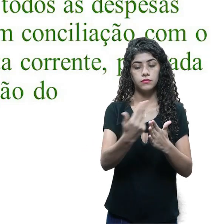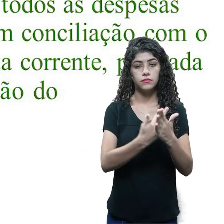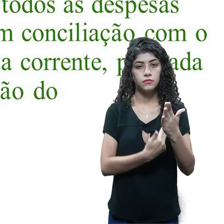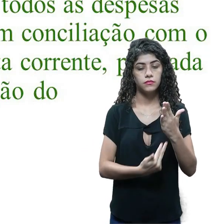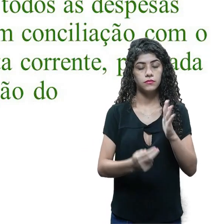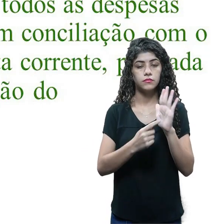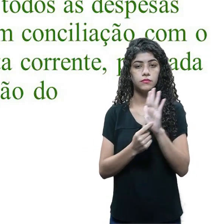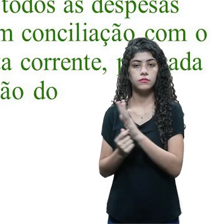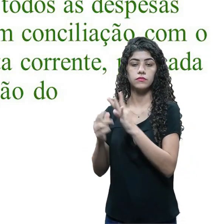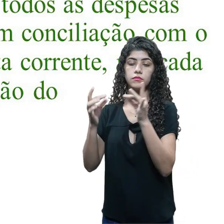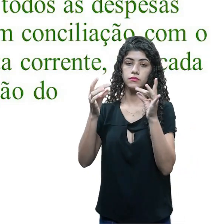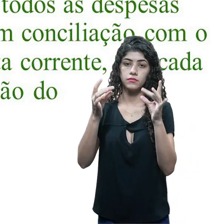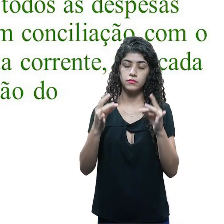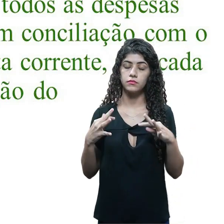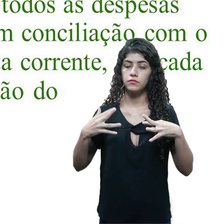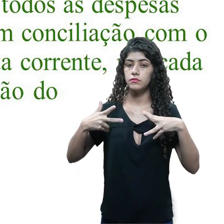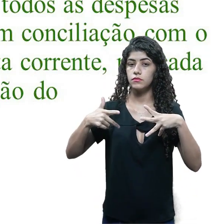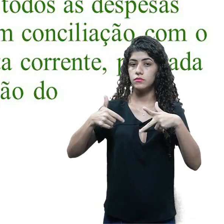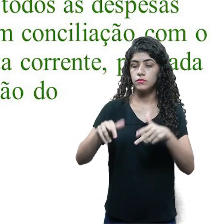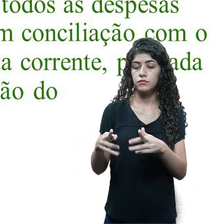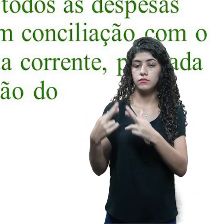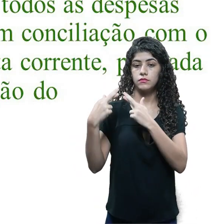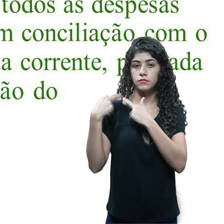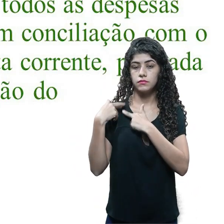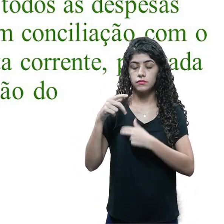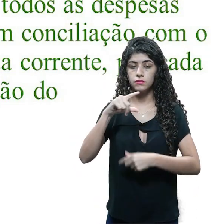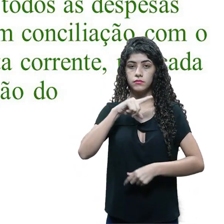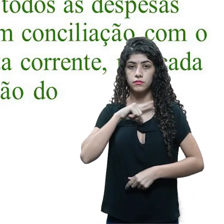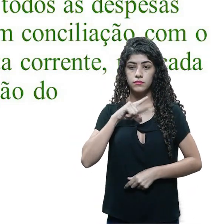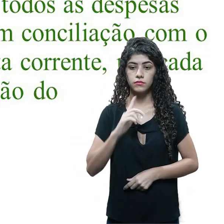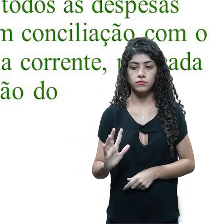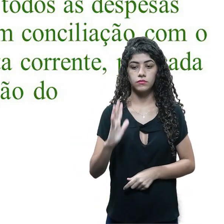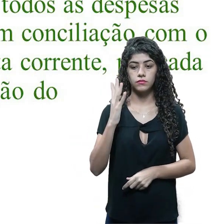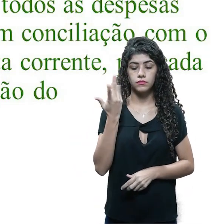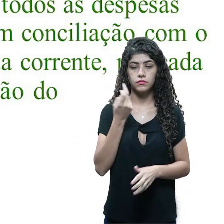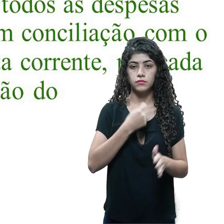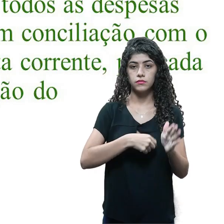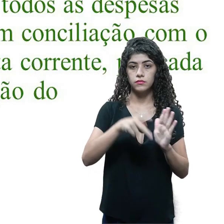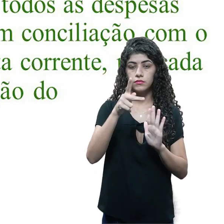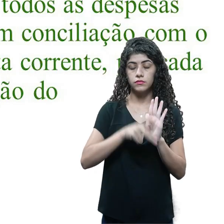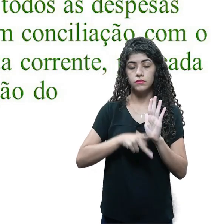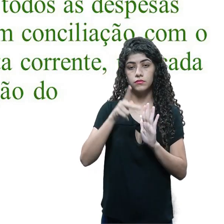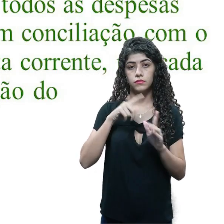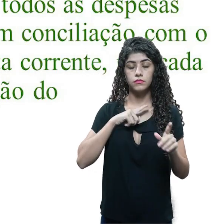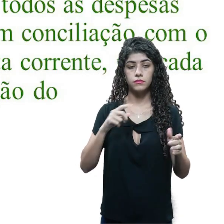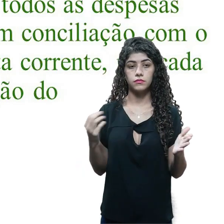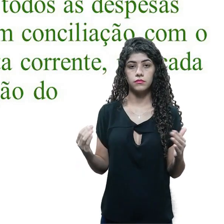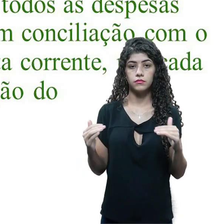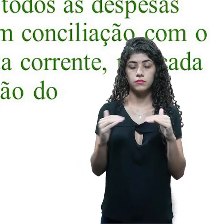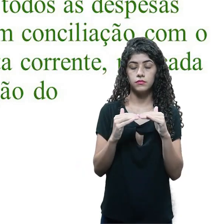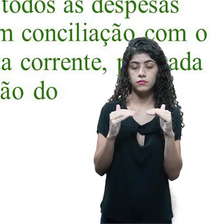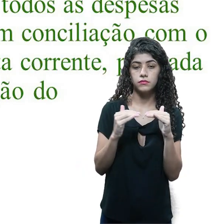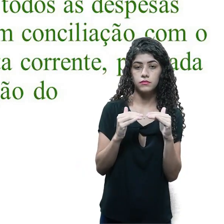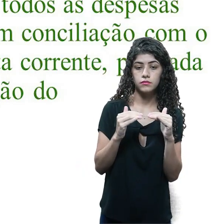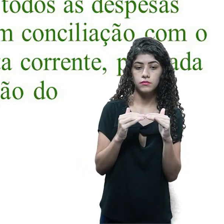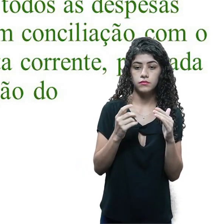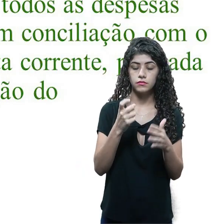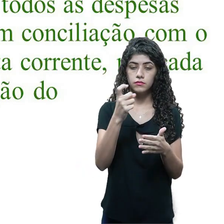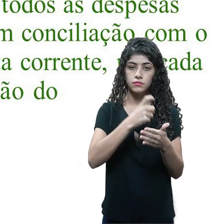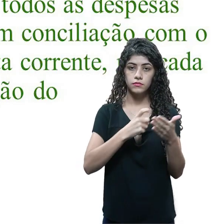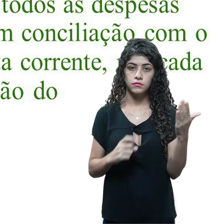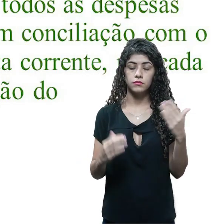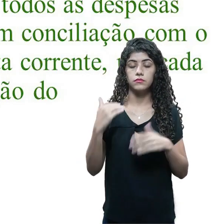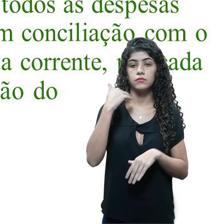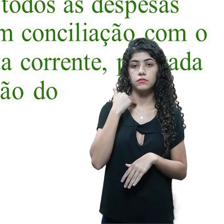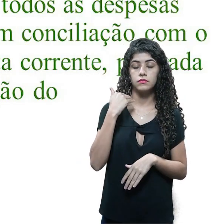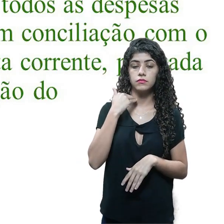Esta planilha demonstra o detalhamento de todas as despesas realizadas durante a execução do projeto, em conciliação com o demonstrativo do